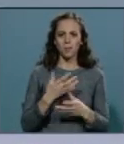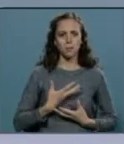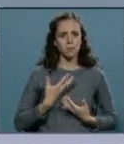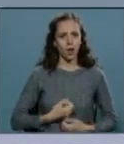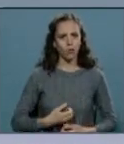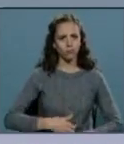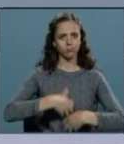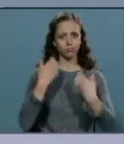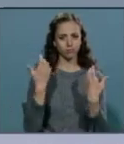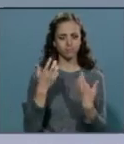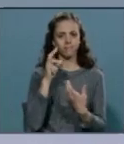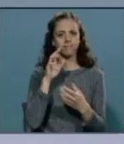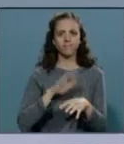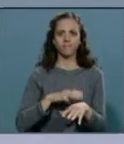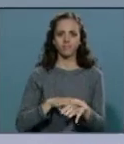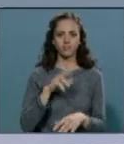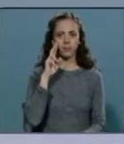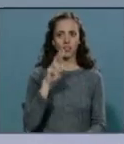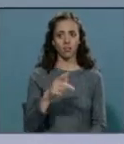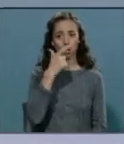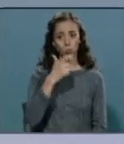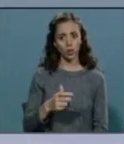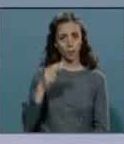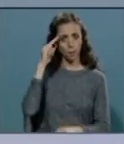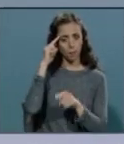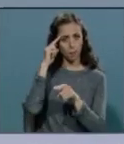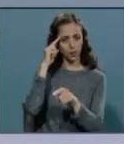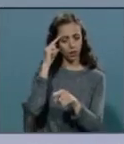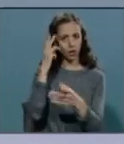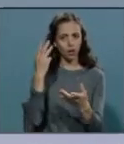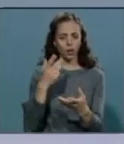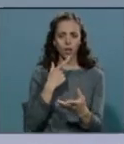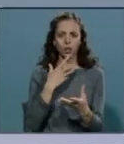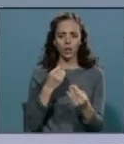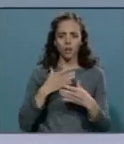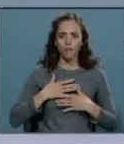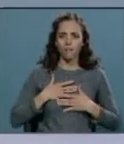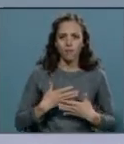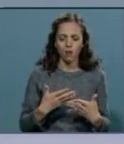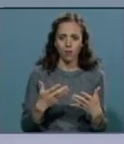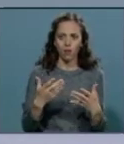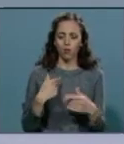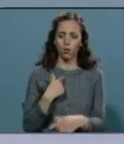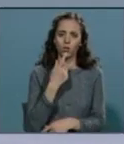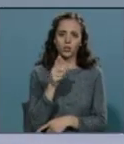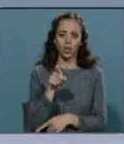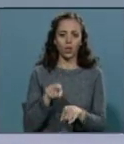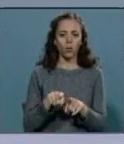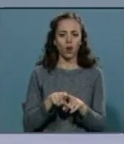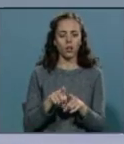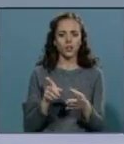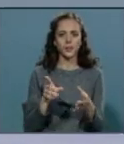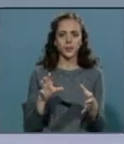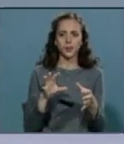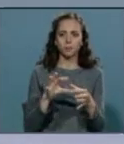mágoa a revolta de ver de ver o madeirense ter tanto empenho eu e o carinho isto mais uma